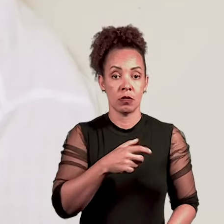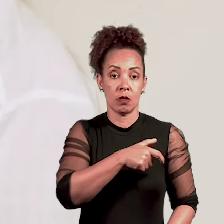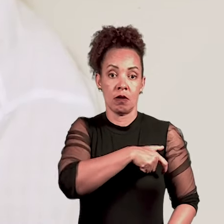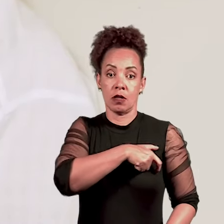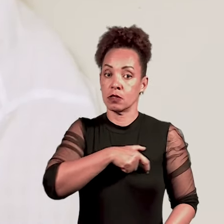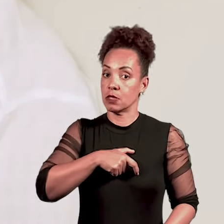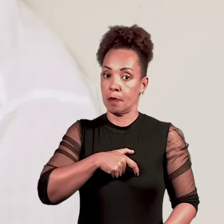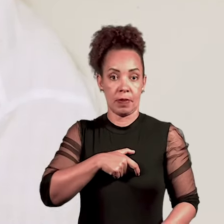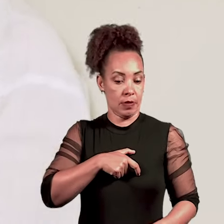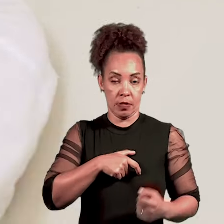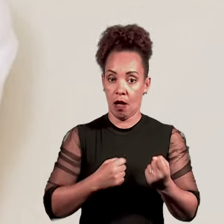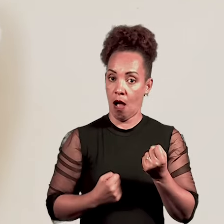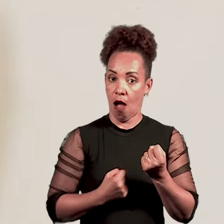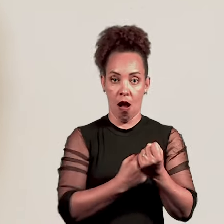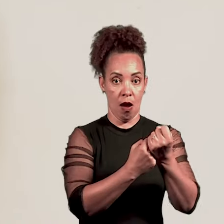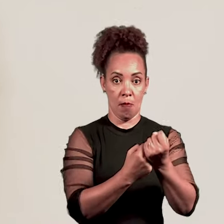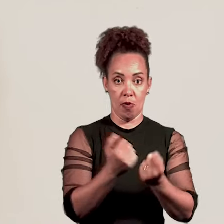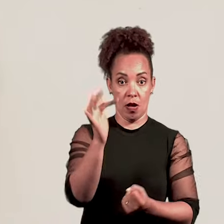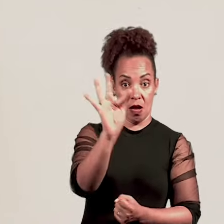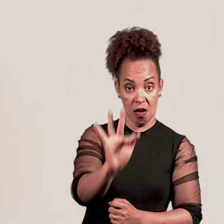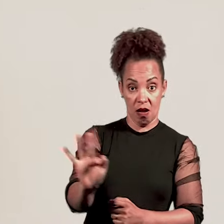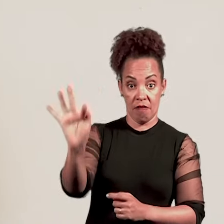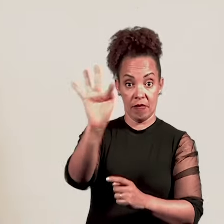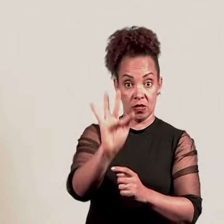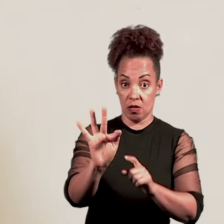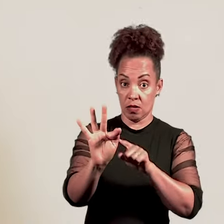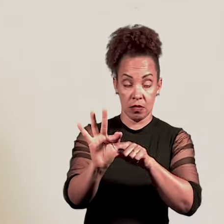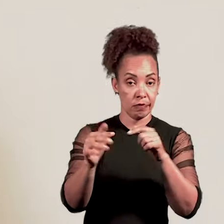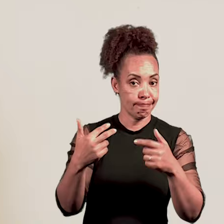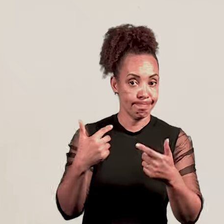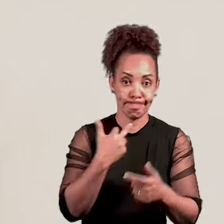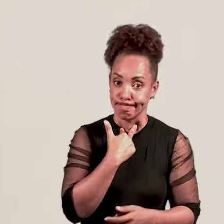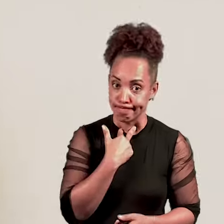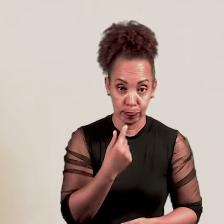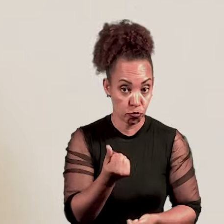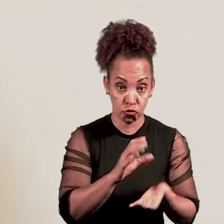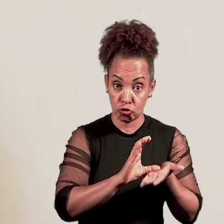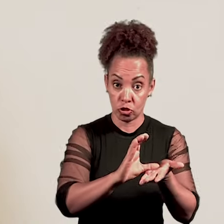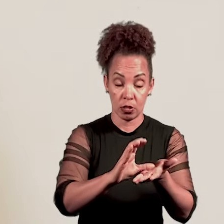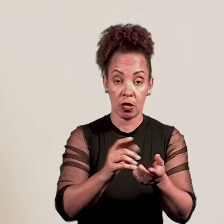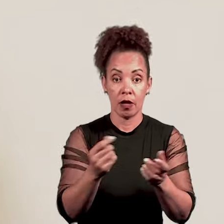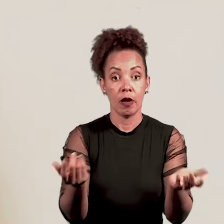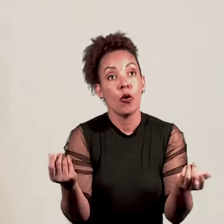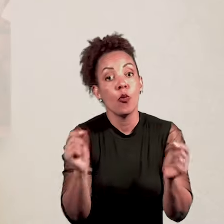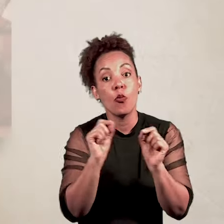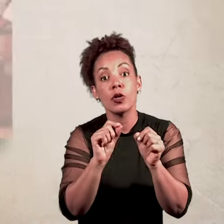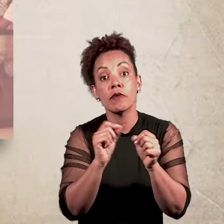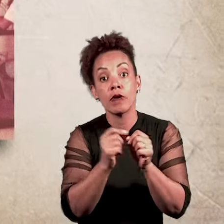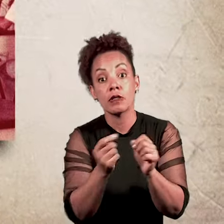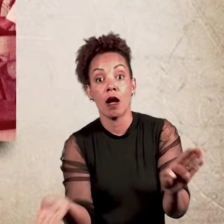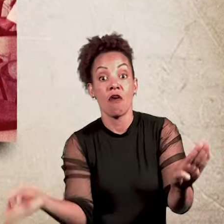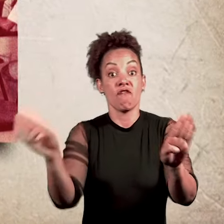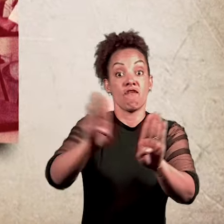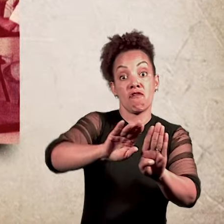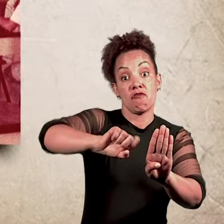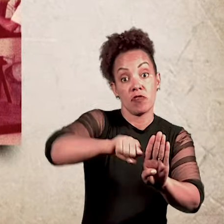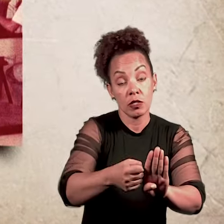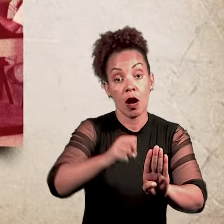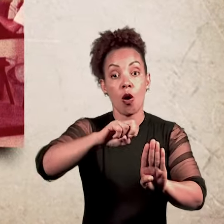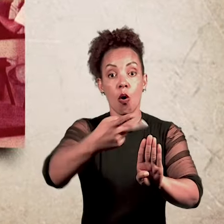federação. Então era fechar ou derramar sangue para que o ensino